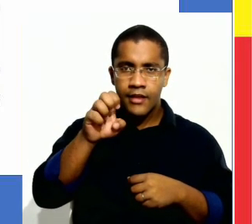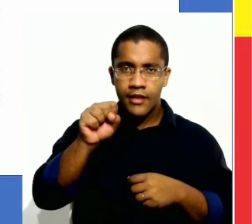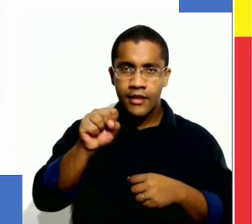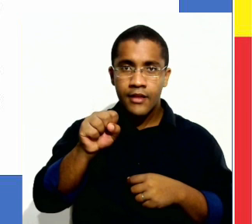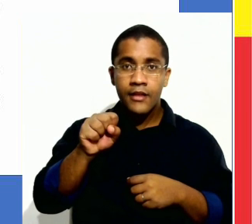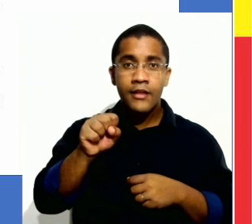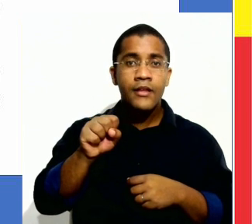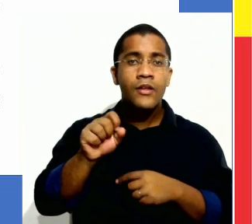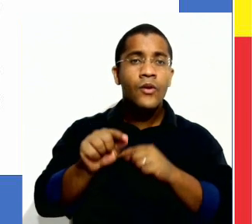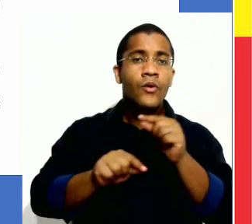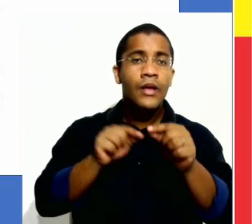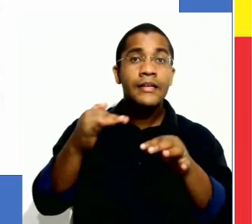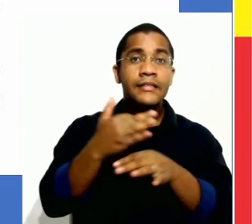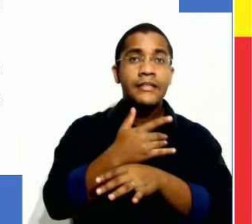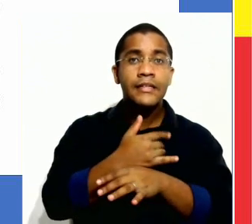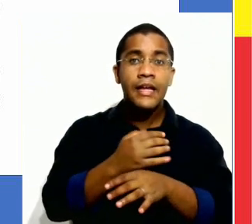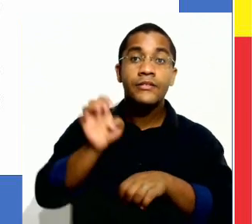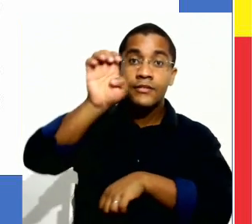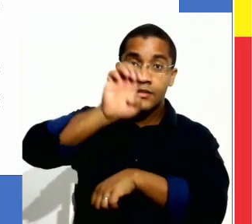Cidade-estado